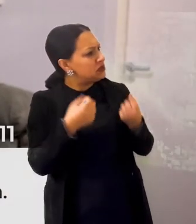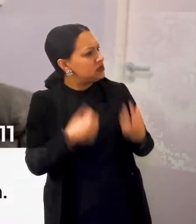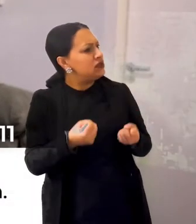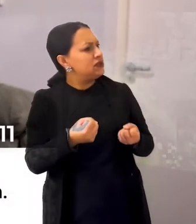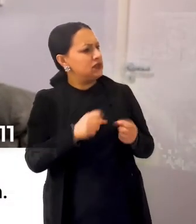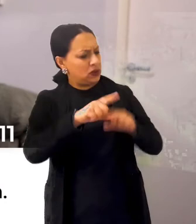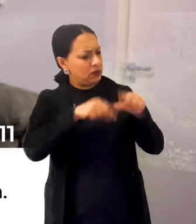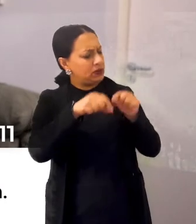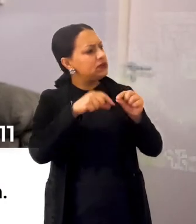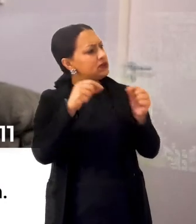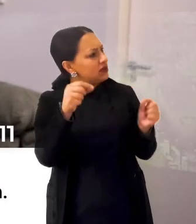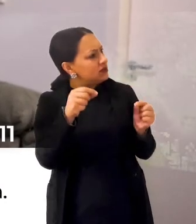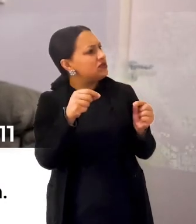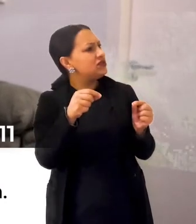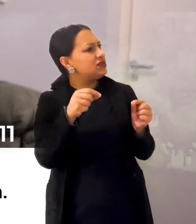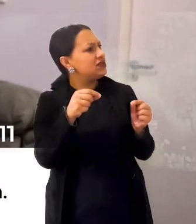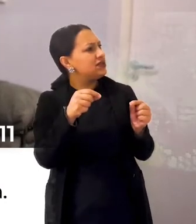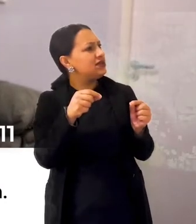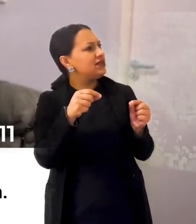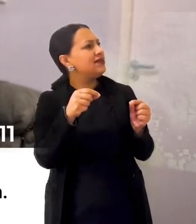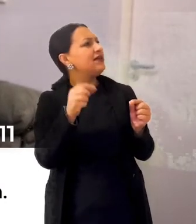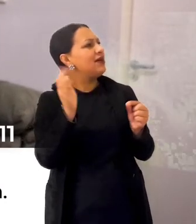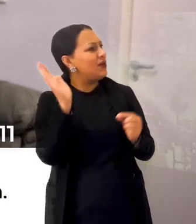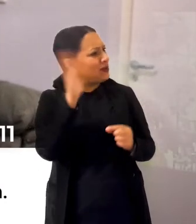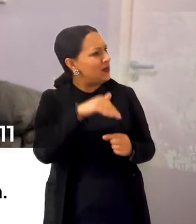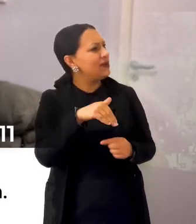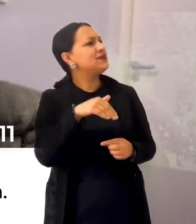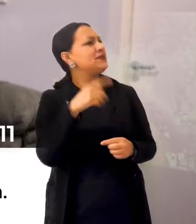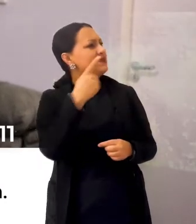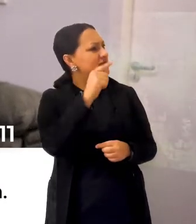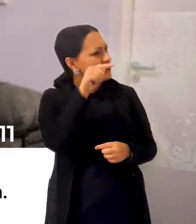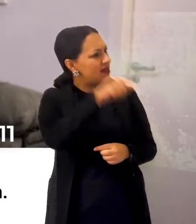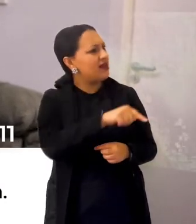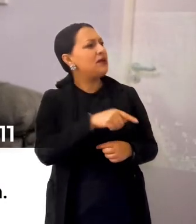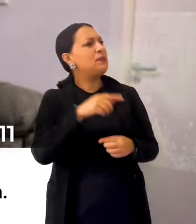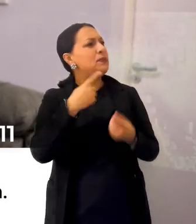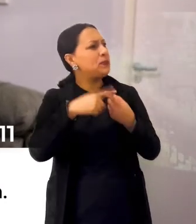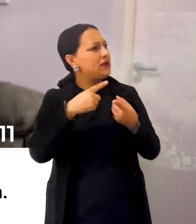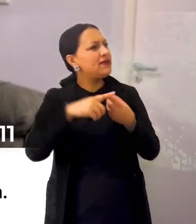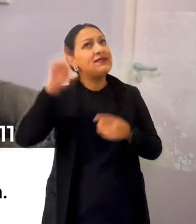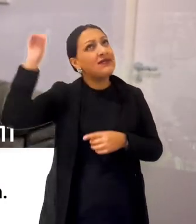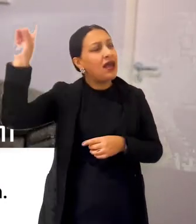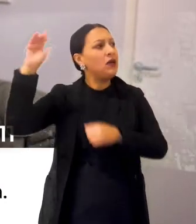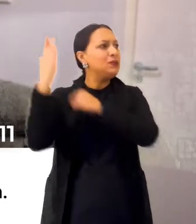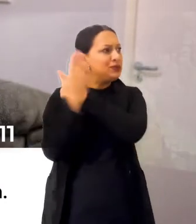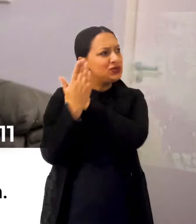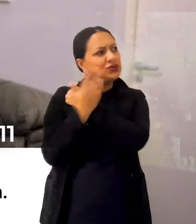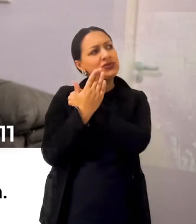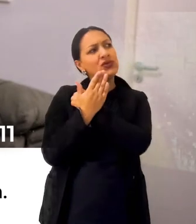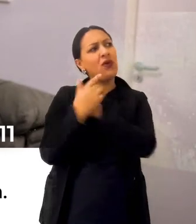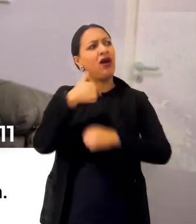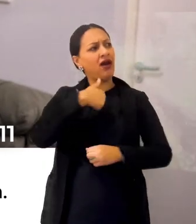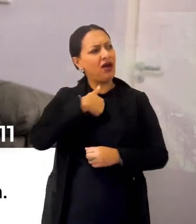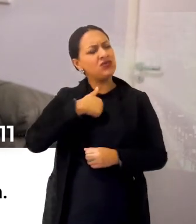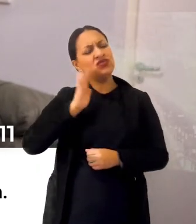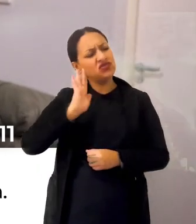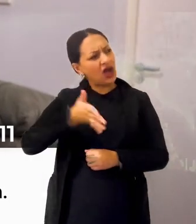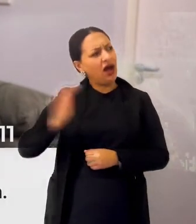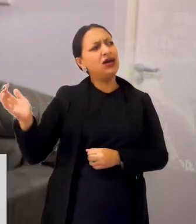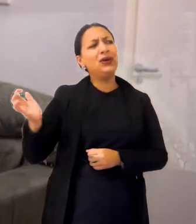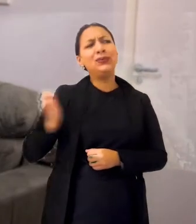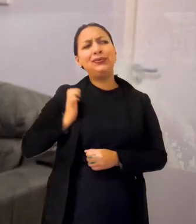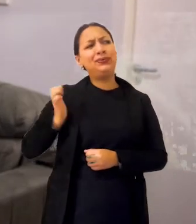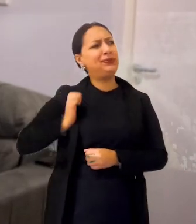assim: Aceita, pois, o presente que foi trazido, pois Deus tem sido favorável para comigo. Eu já